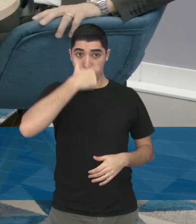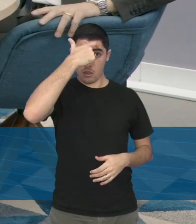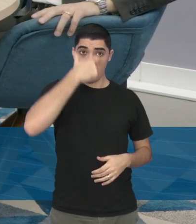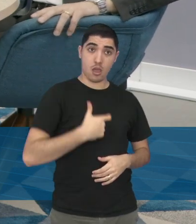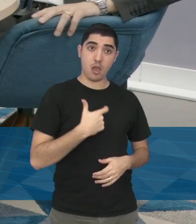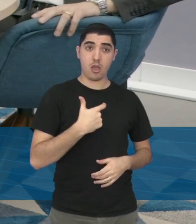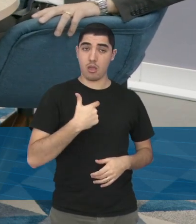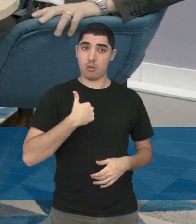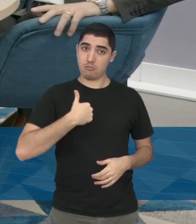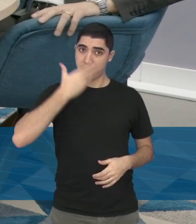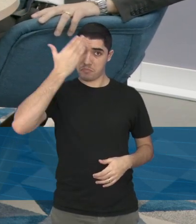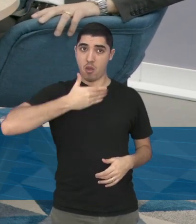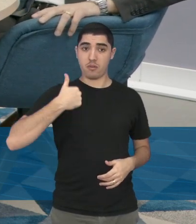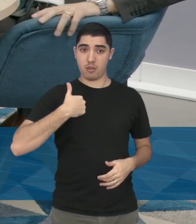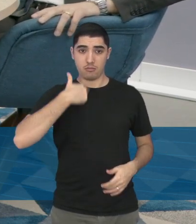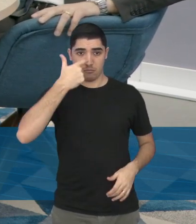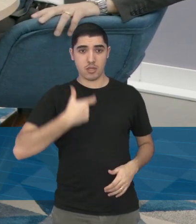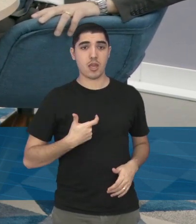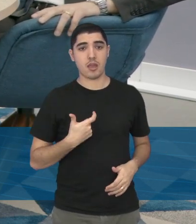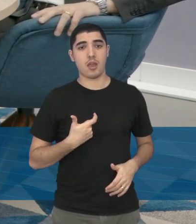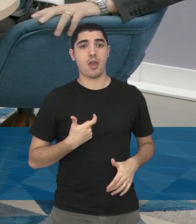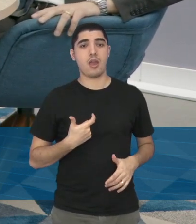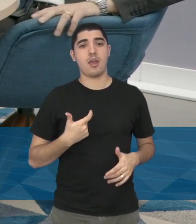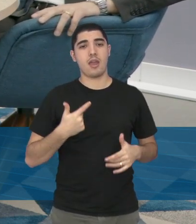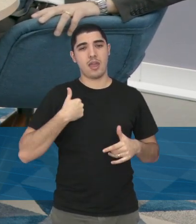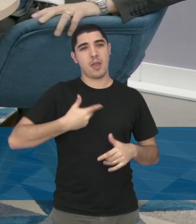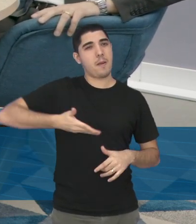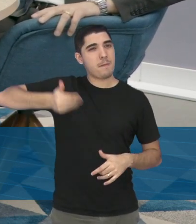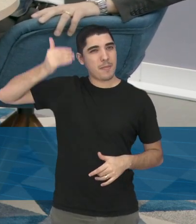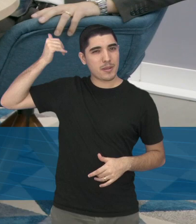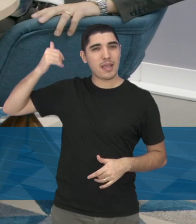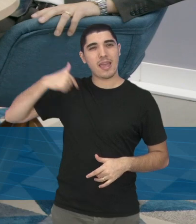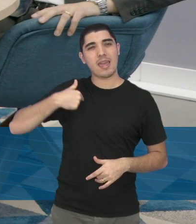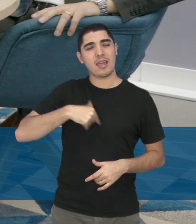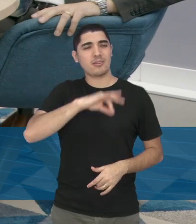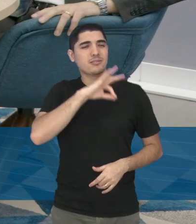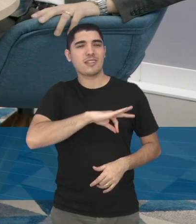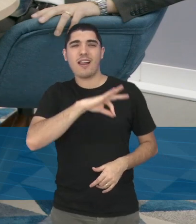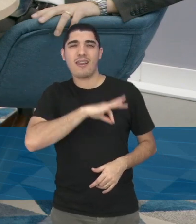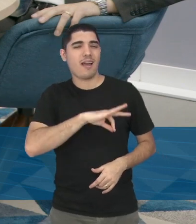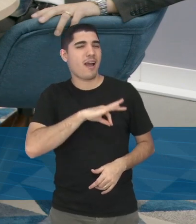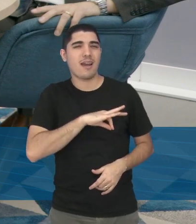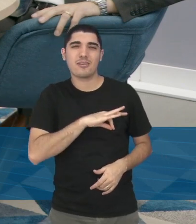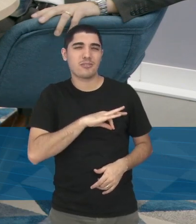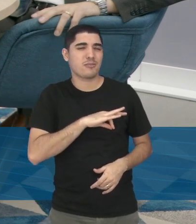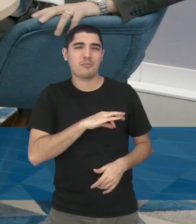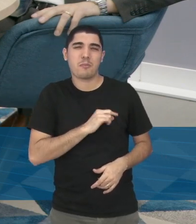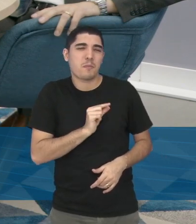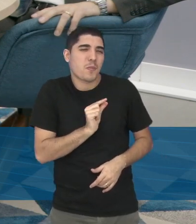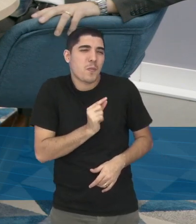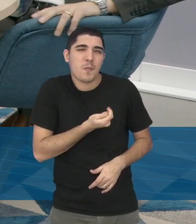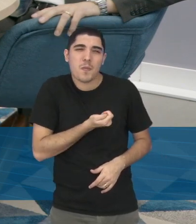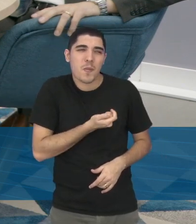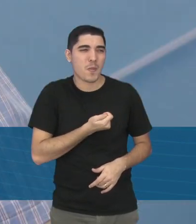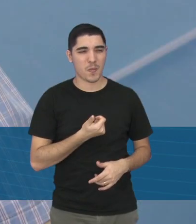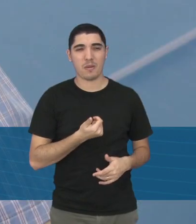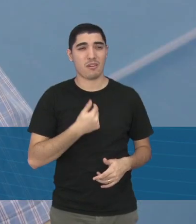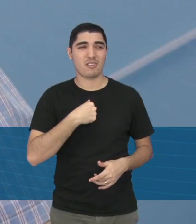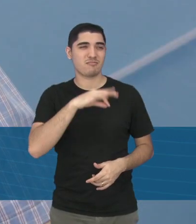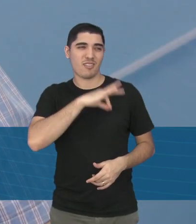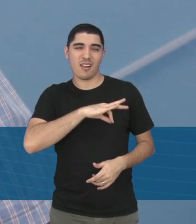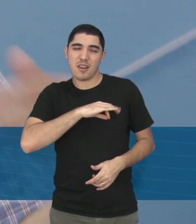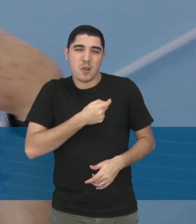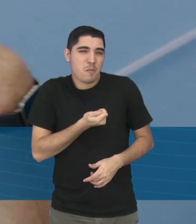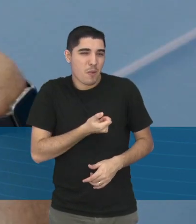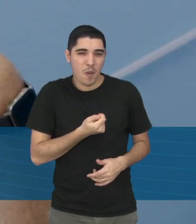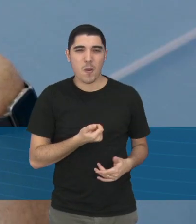prova disso porque eu sou de um tempo anterior, onde eu ganhava meio salário mínimo, né? O salário de menor,